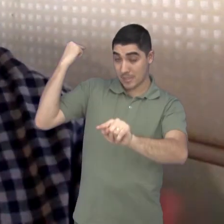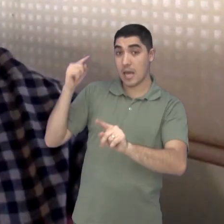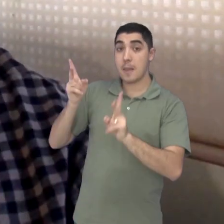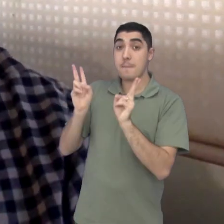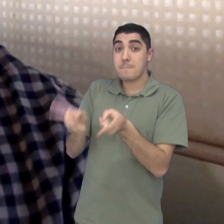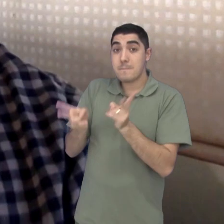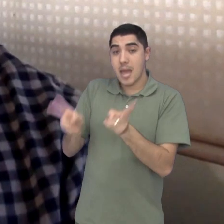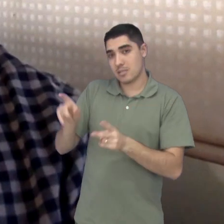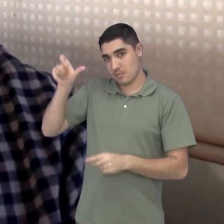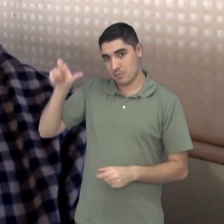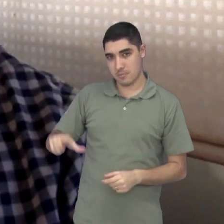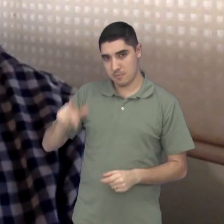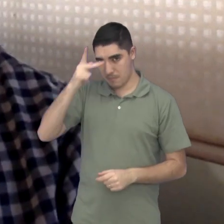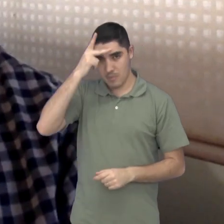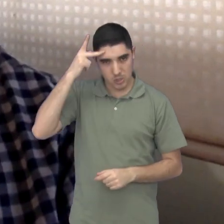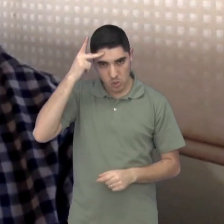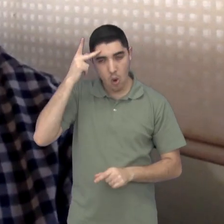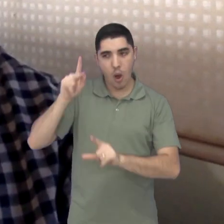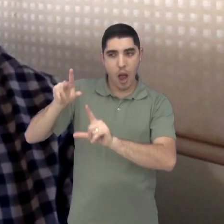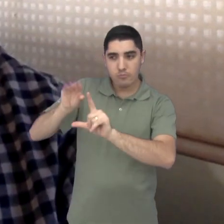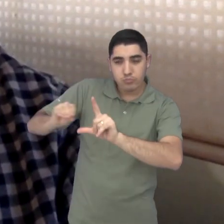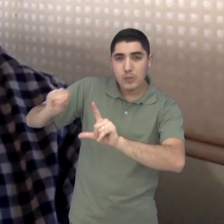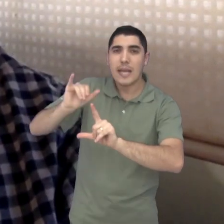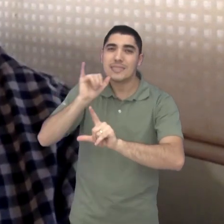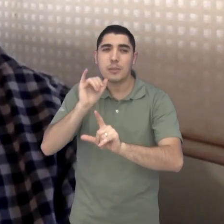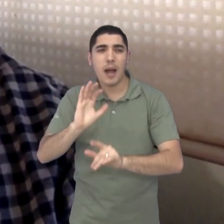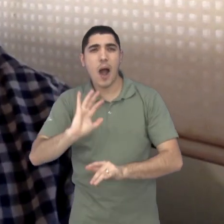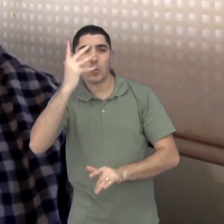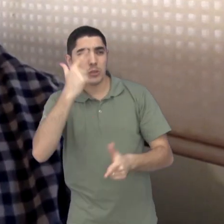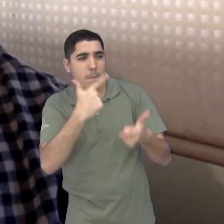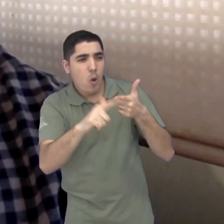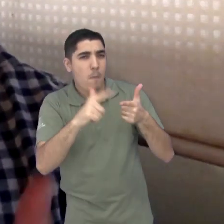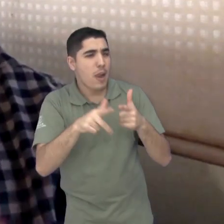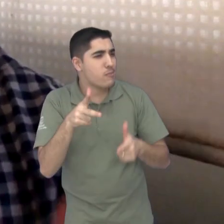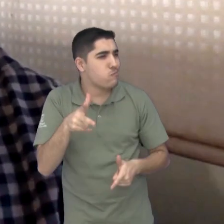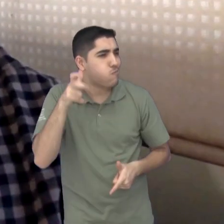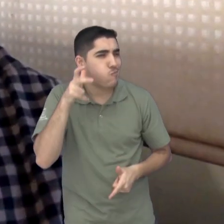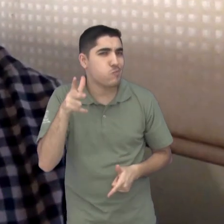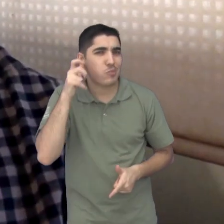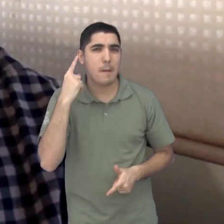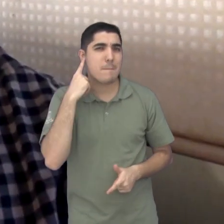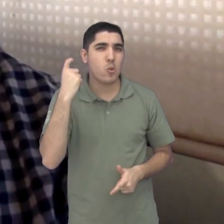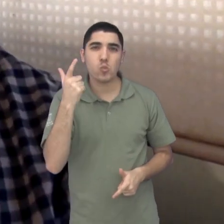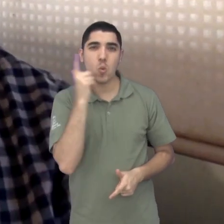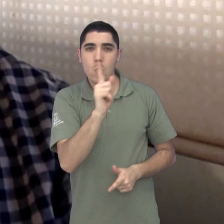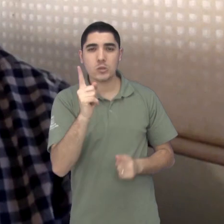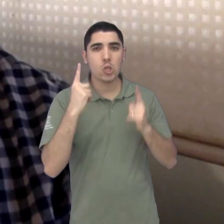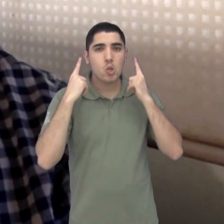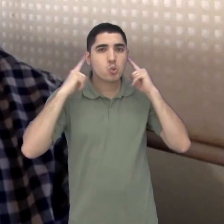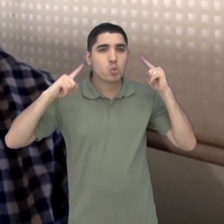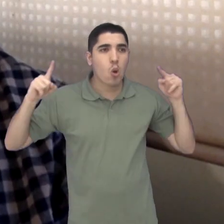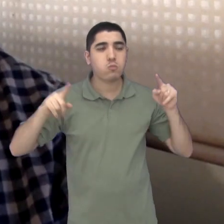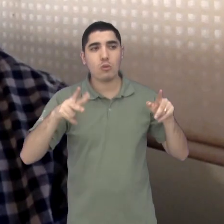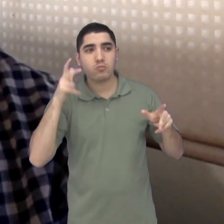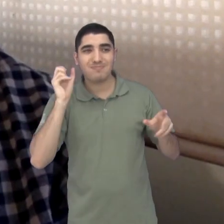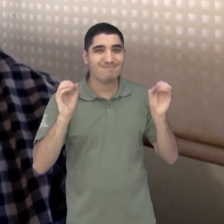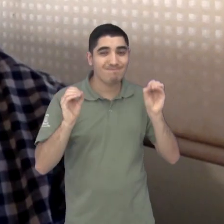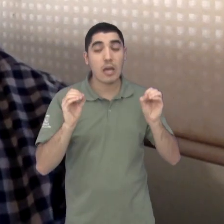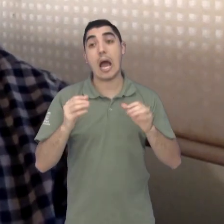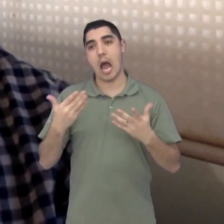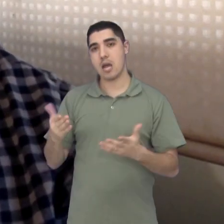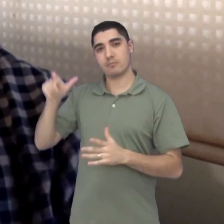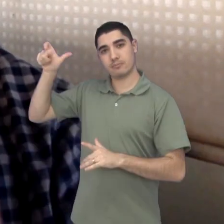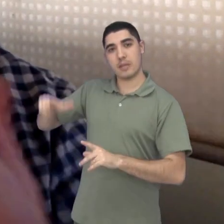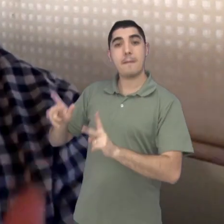né? Existia algum problema na hora de captar o som, então os próprios atores às vezes tinham